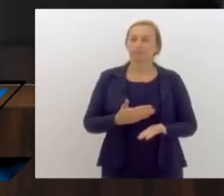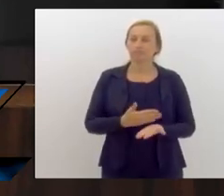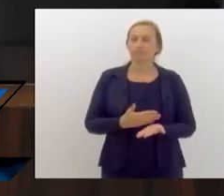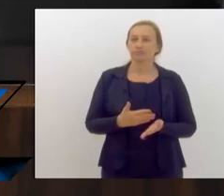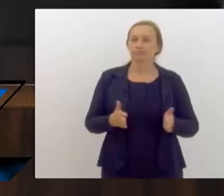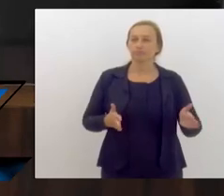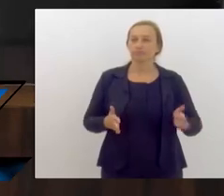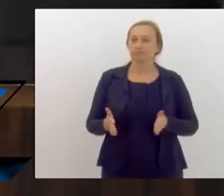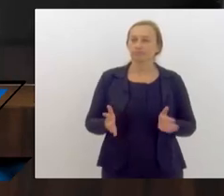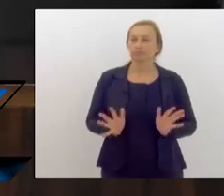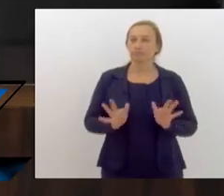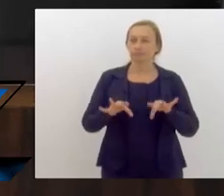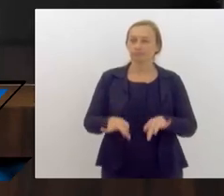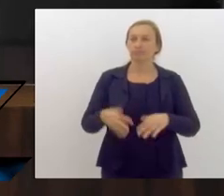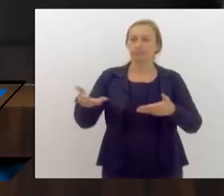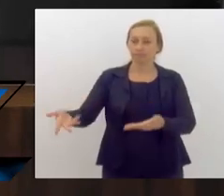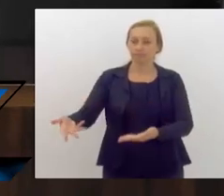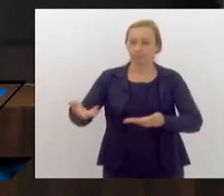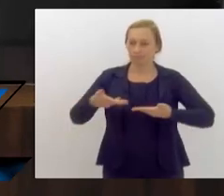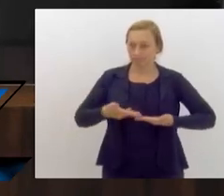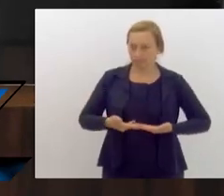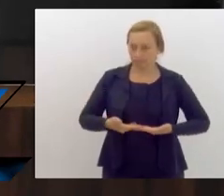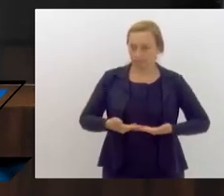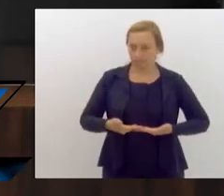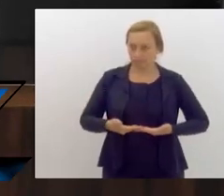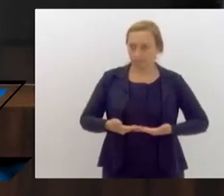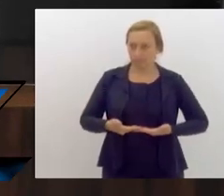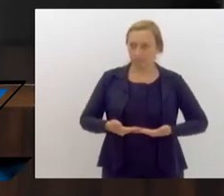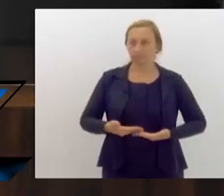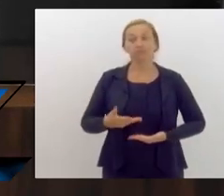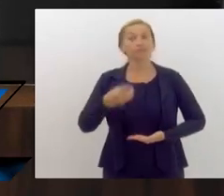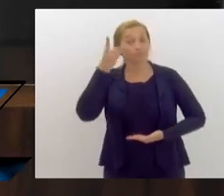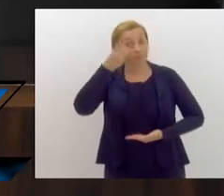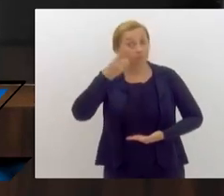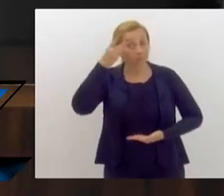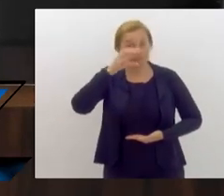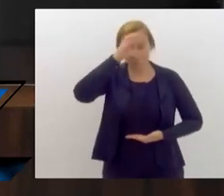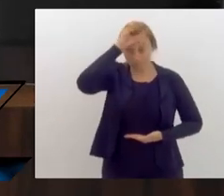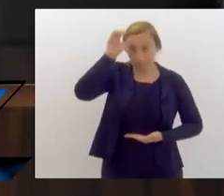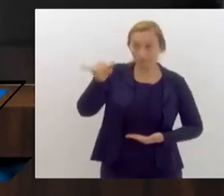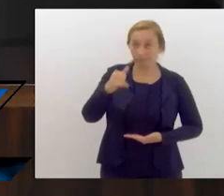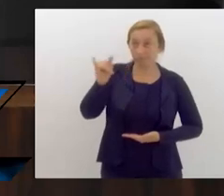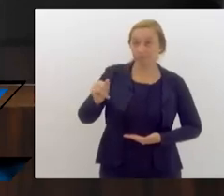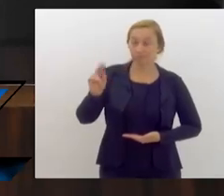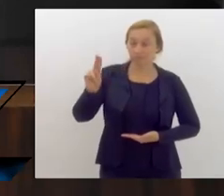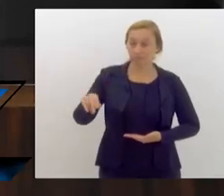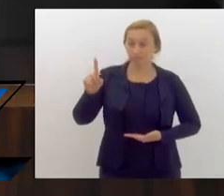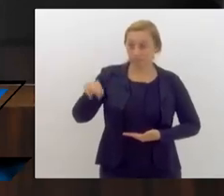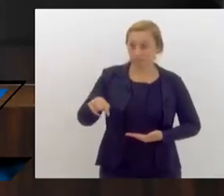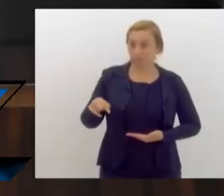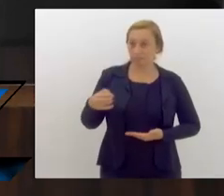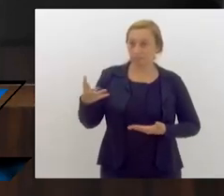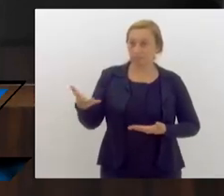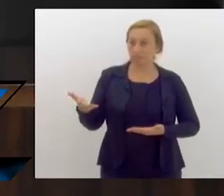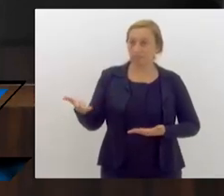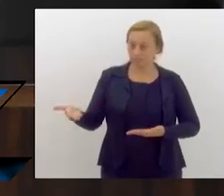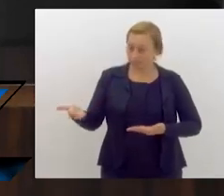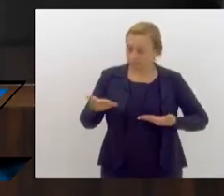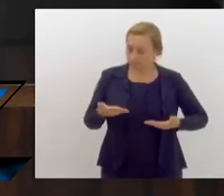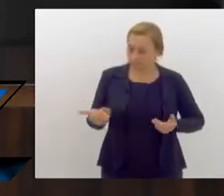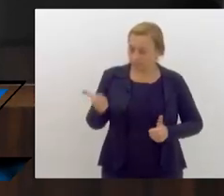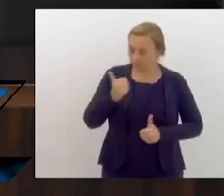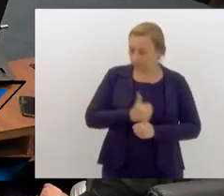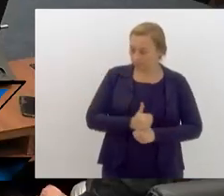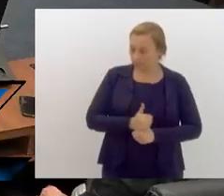onde eu convido a querida deputada tia Jô para que nos dê o brilhantismo de sua presidência aqui